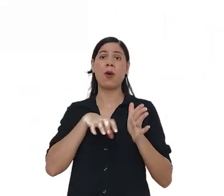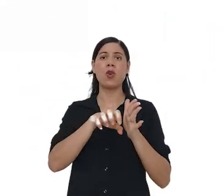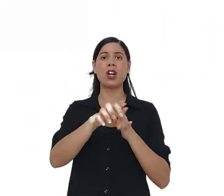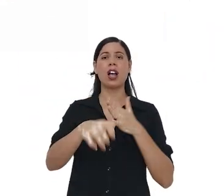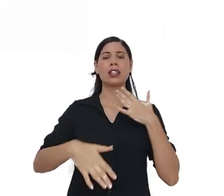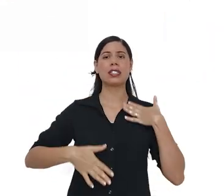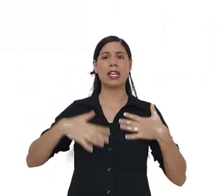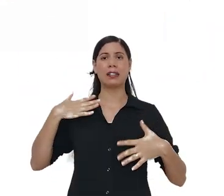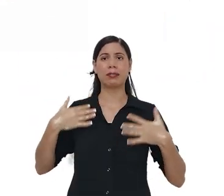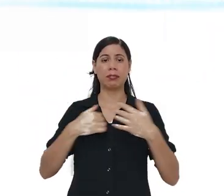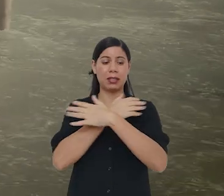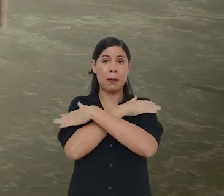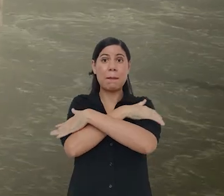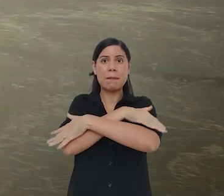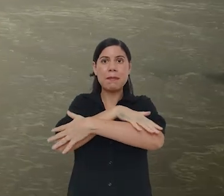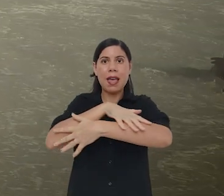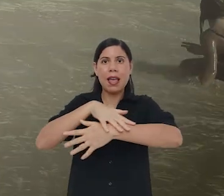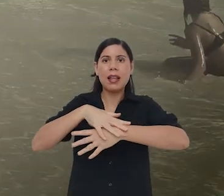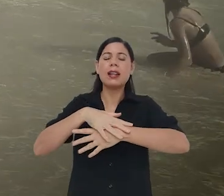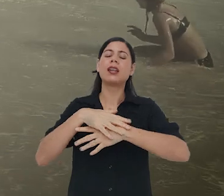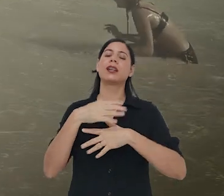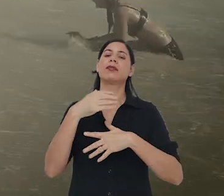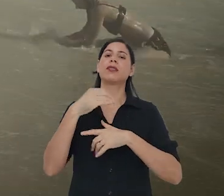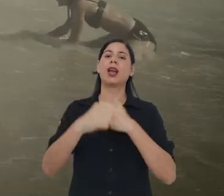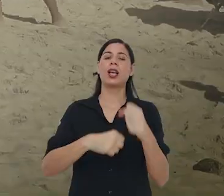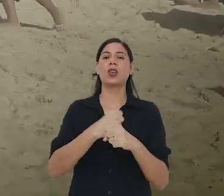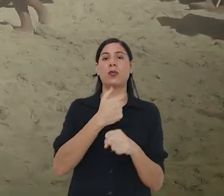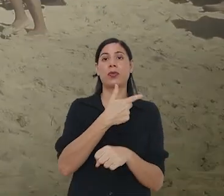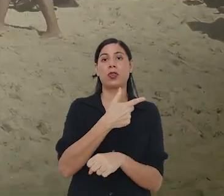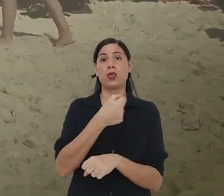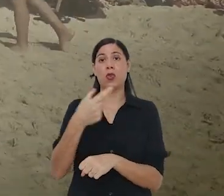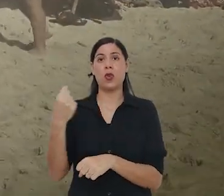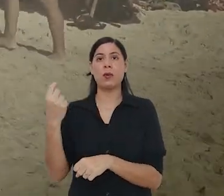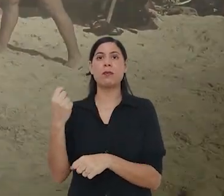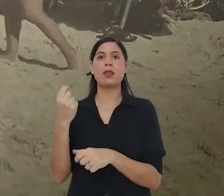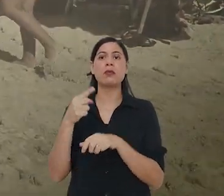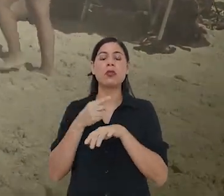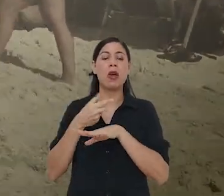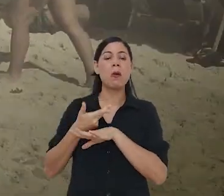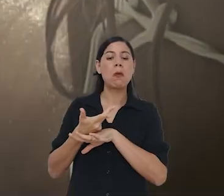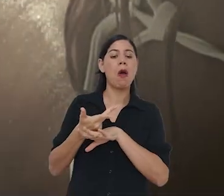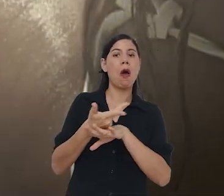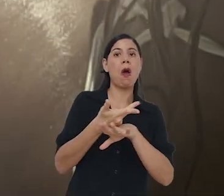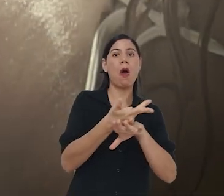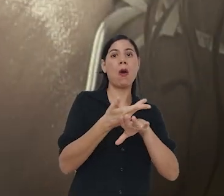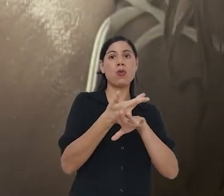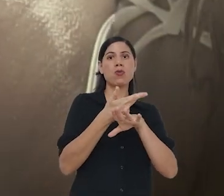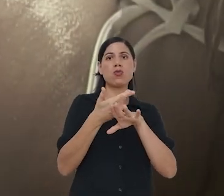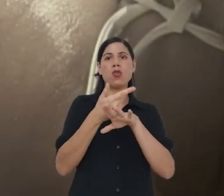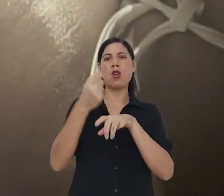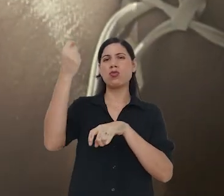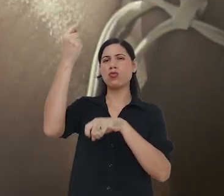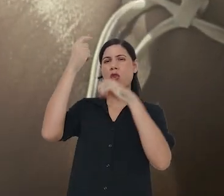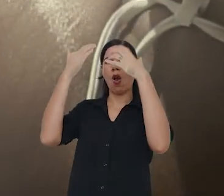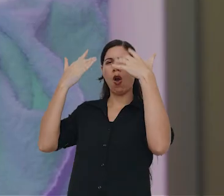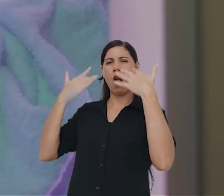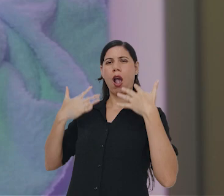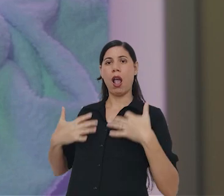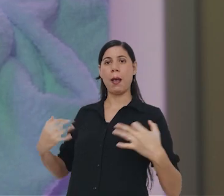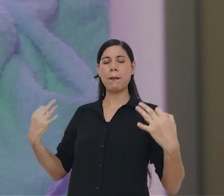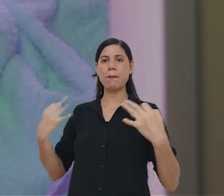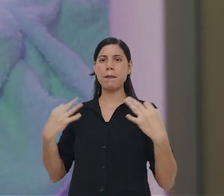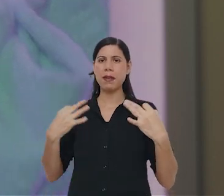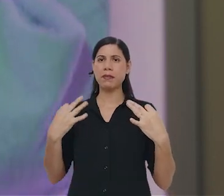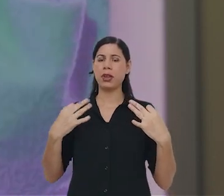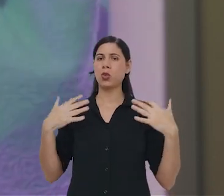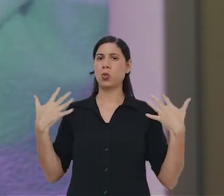câncer de pele, por exemplo. Em meados dos anos 2000, a busca pelo bronze perfeito era algo muito almejado e